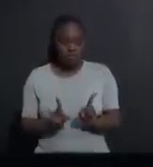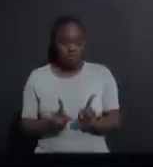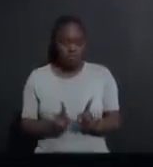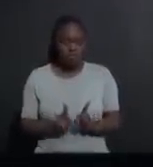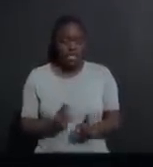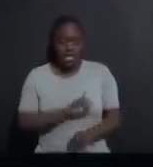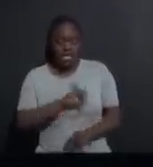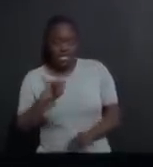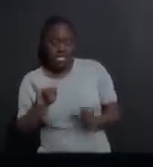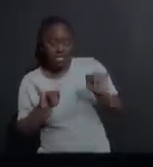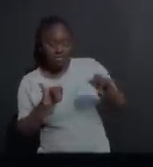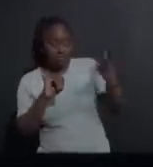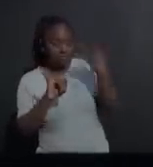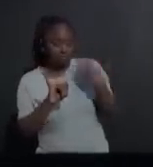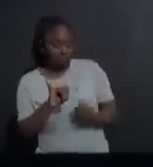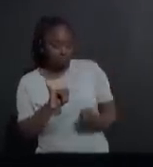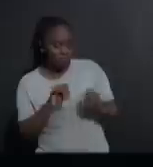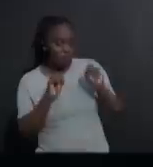Se ela aceitar ou não aceitar.